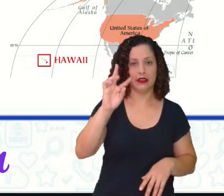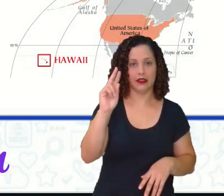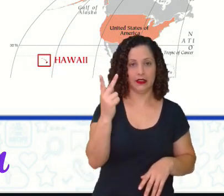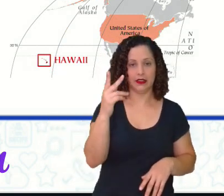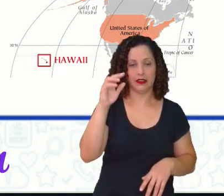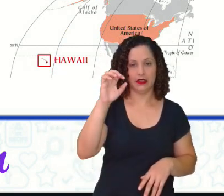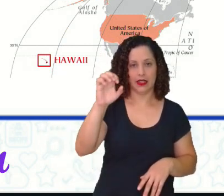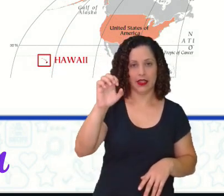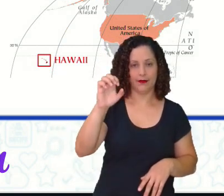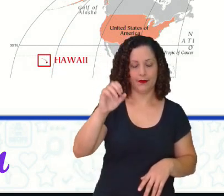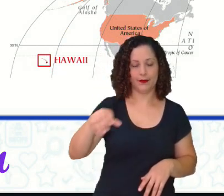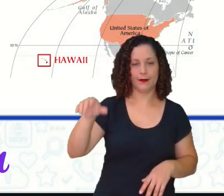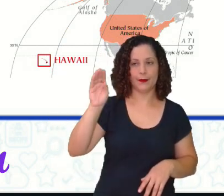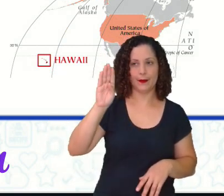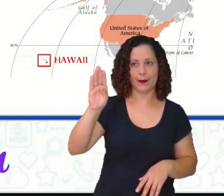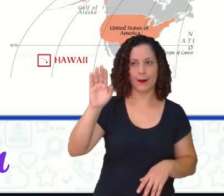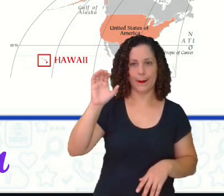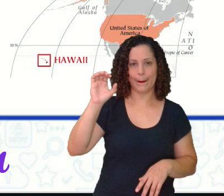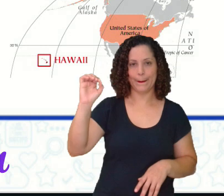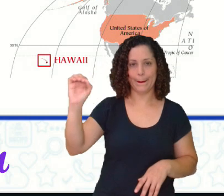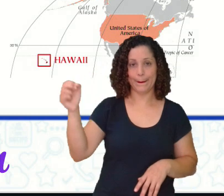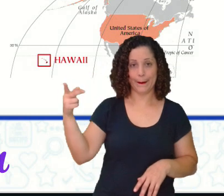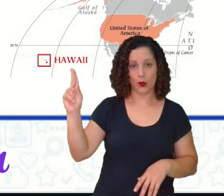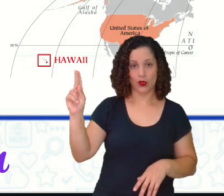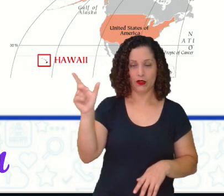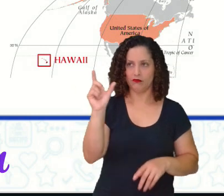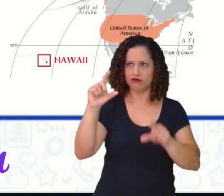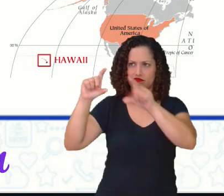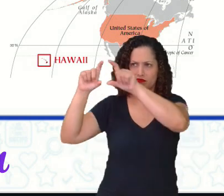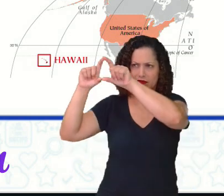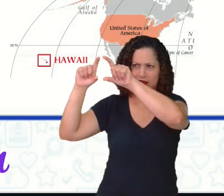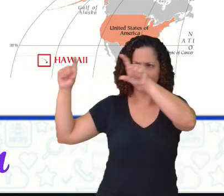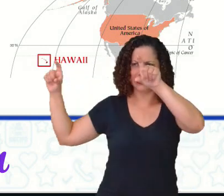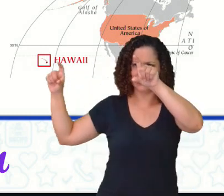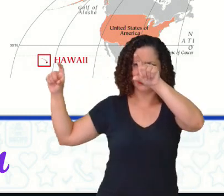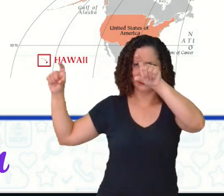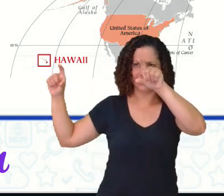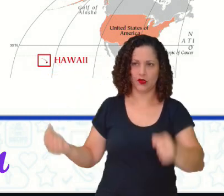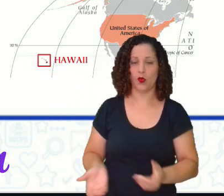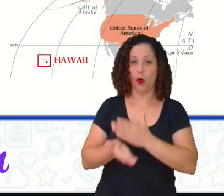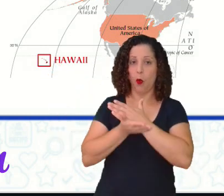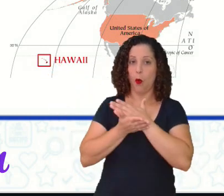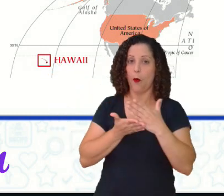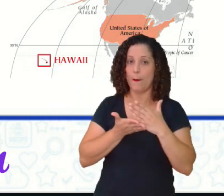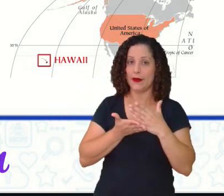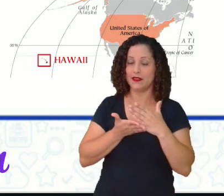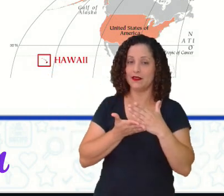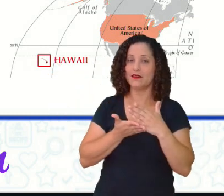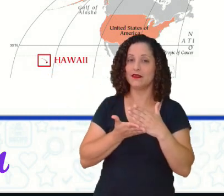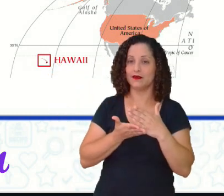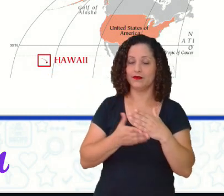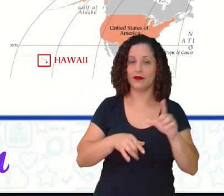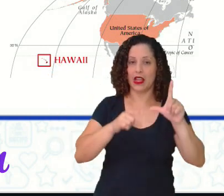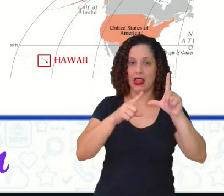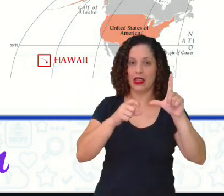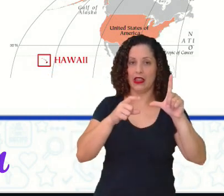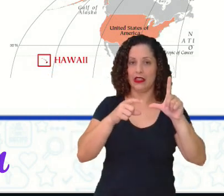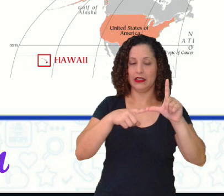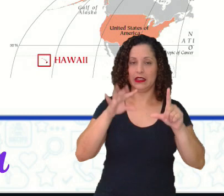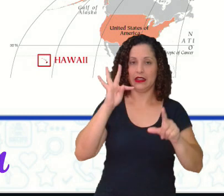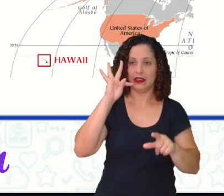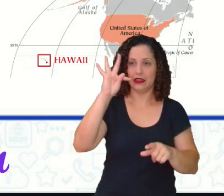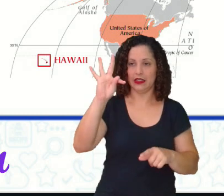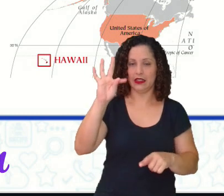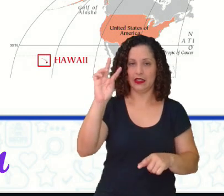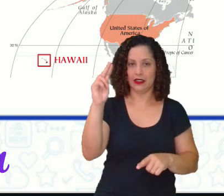B. Depois do D, quando começa por uma consoante, a pronúncia vai ser com E, the,